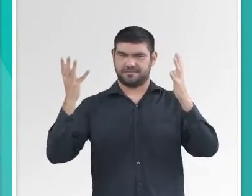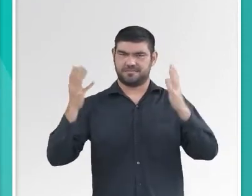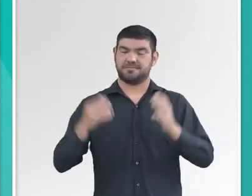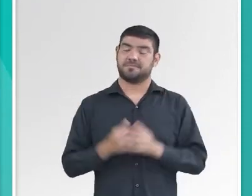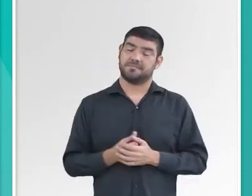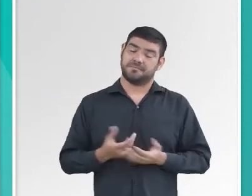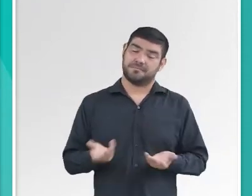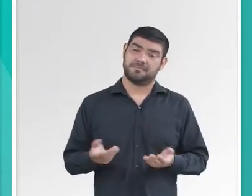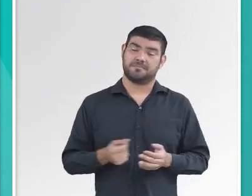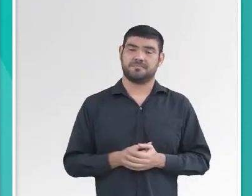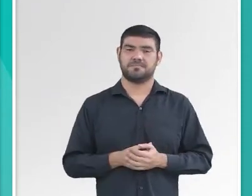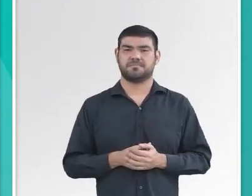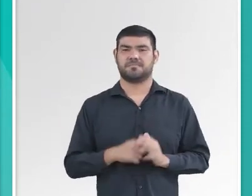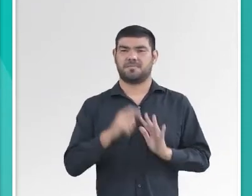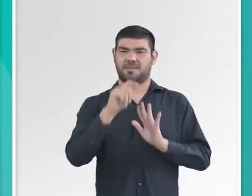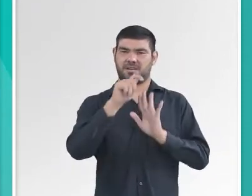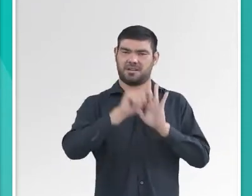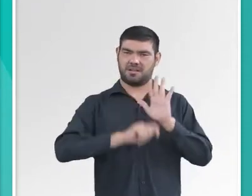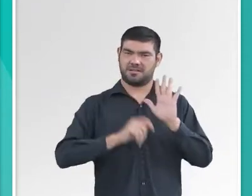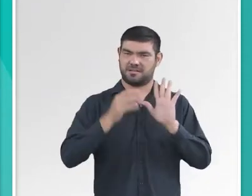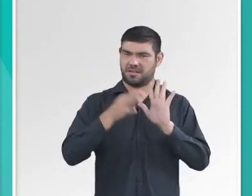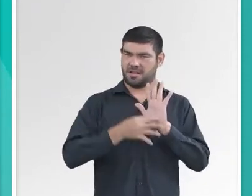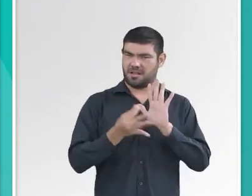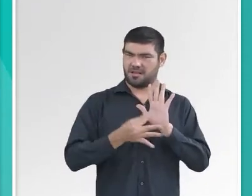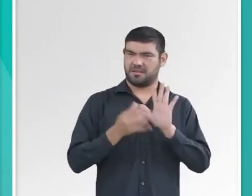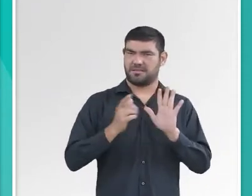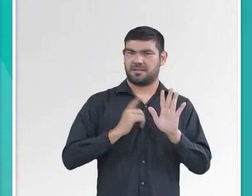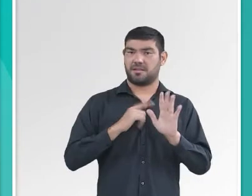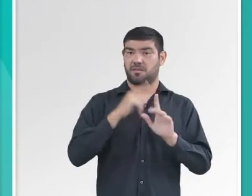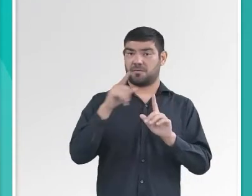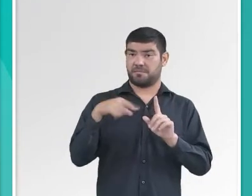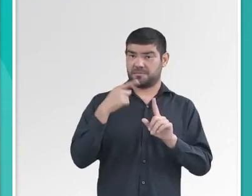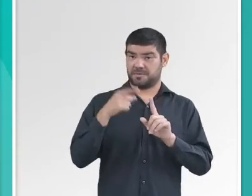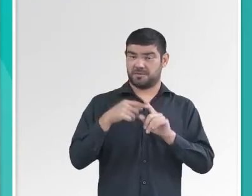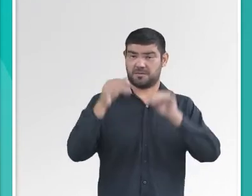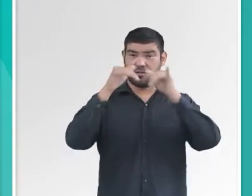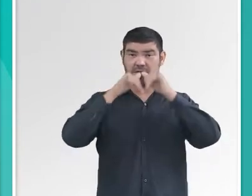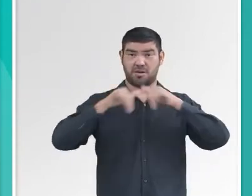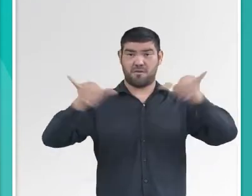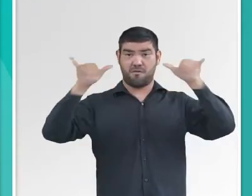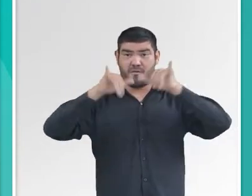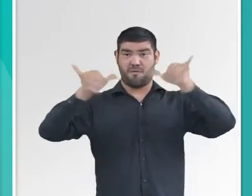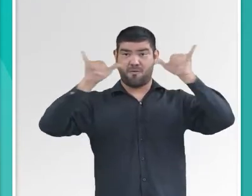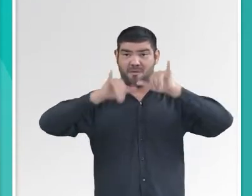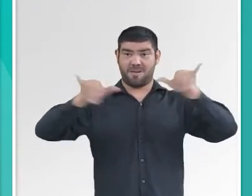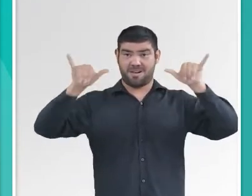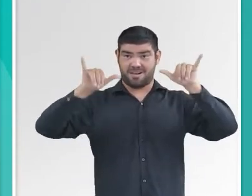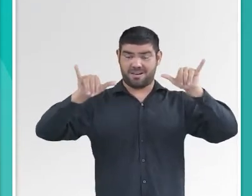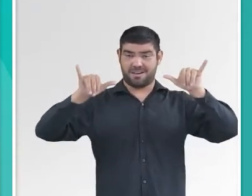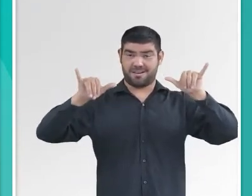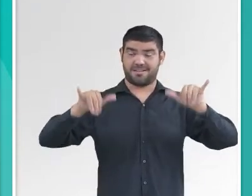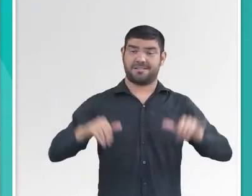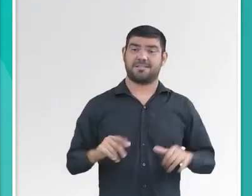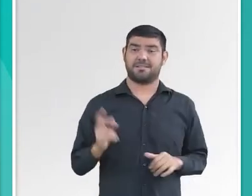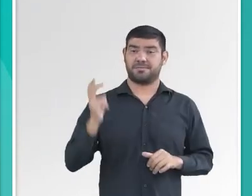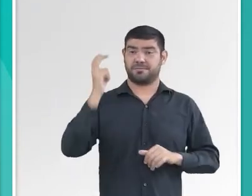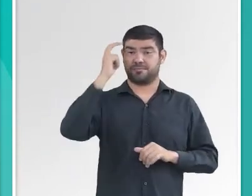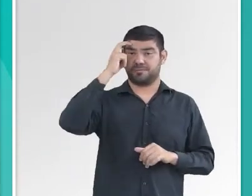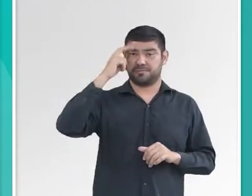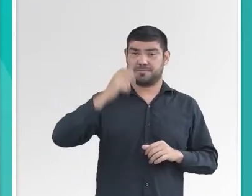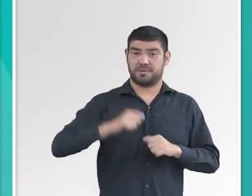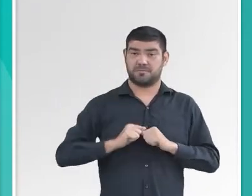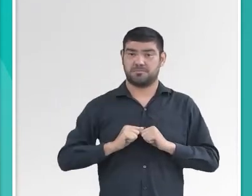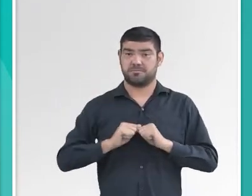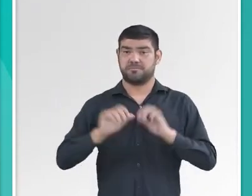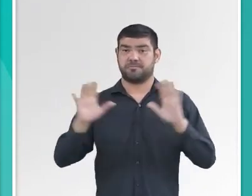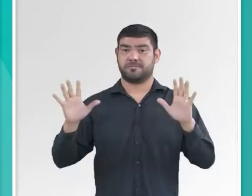pessoal, a resenha ela vai ter esse objetivo, divulgar objetos de consumo cultural. Não é? Como